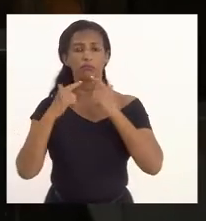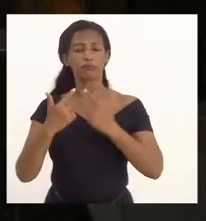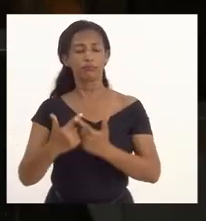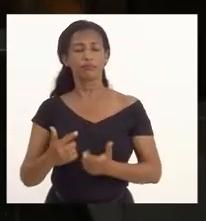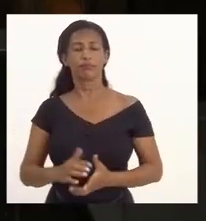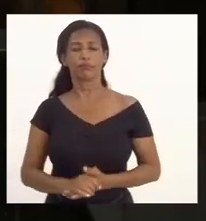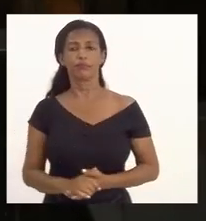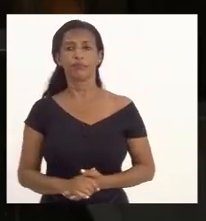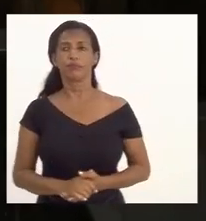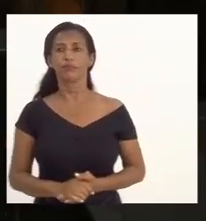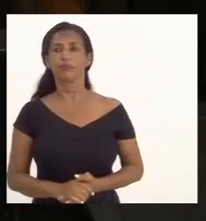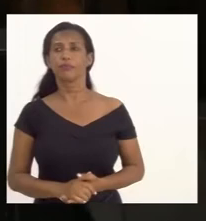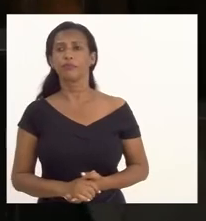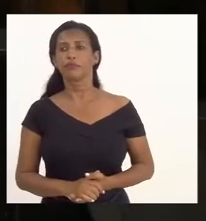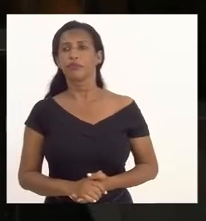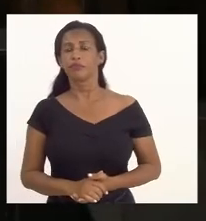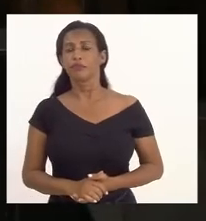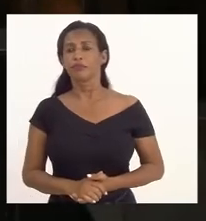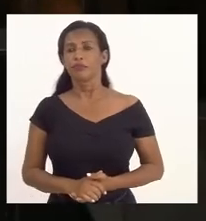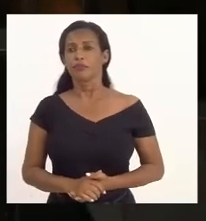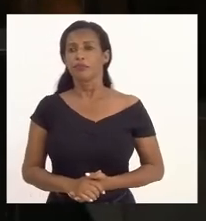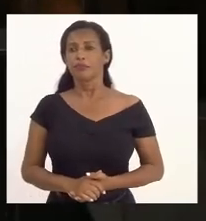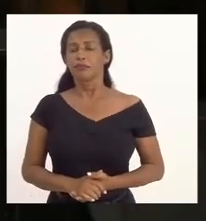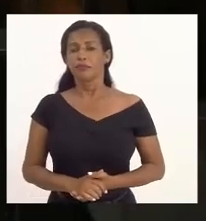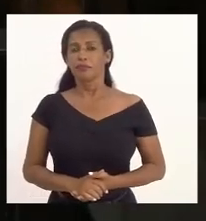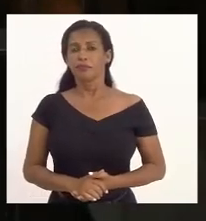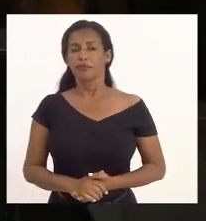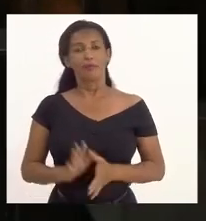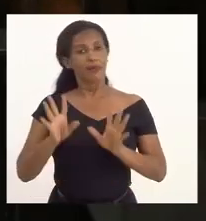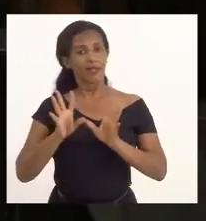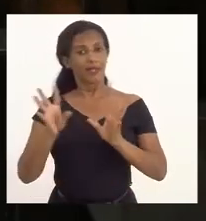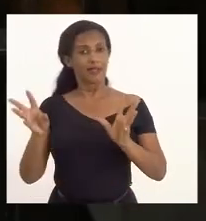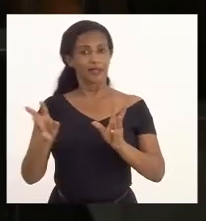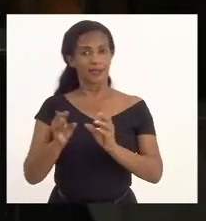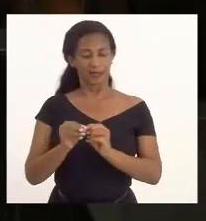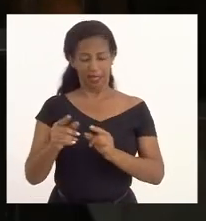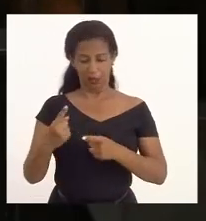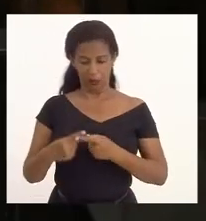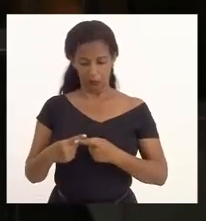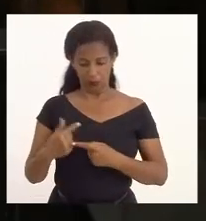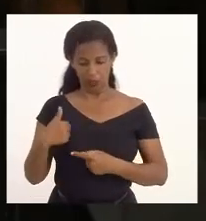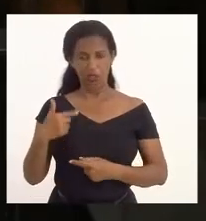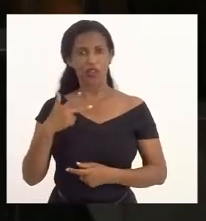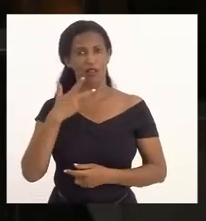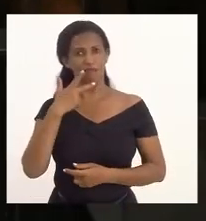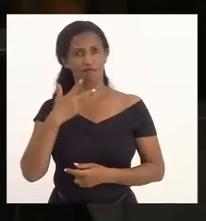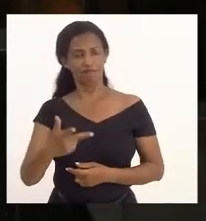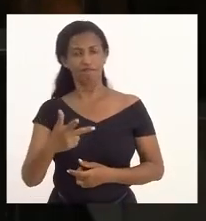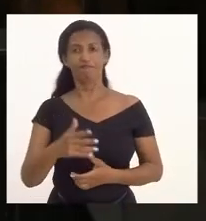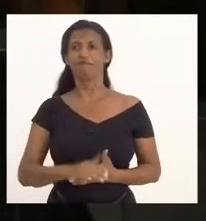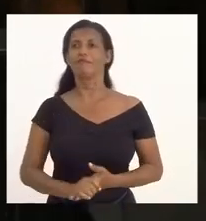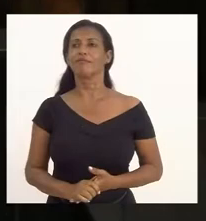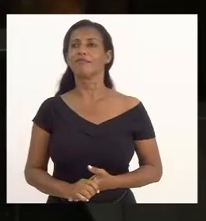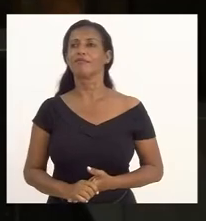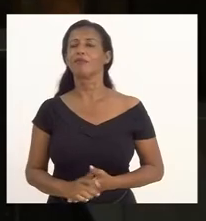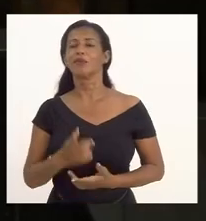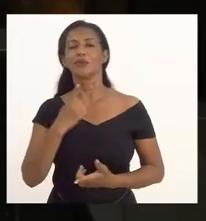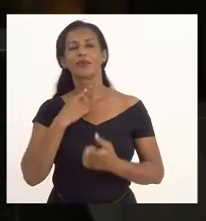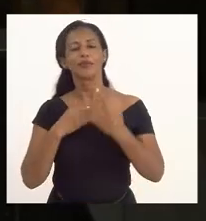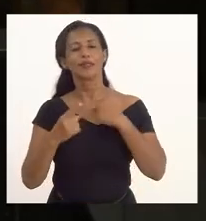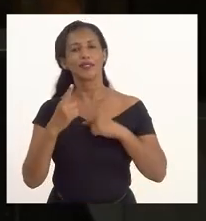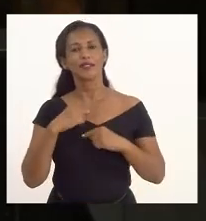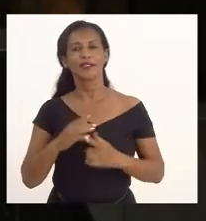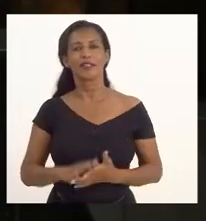concluir? Concluindo, senhora presidente, encerro porque cumpri aquilo que eu